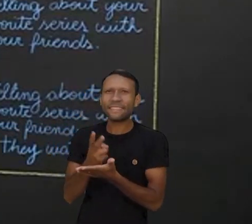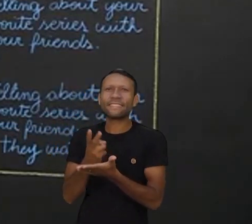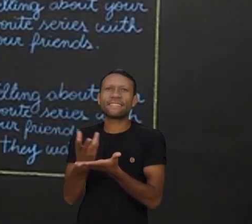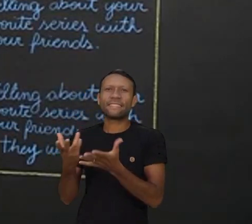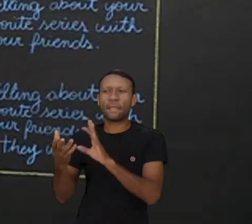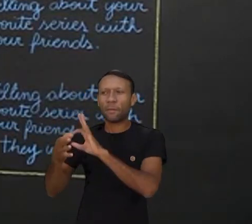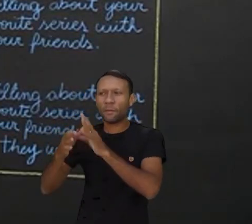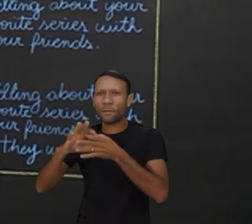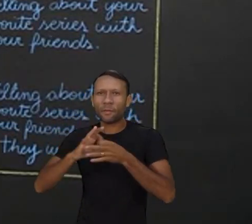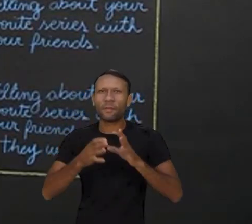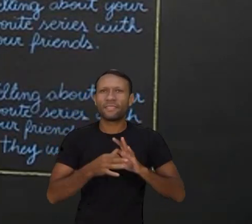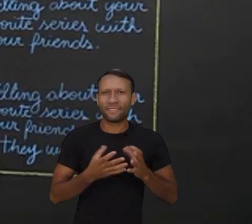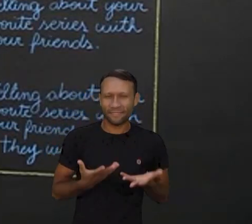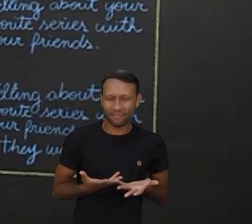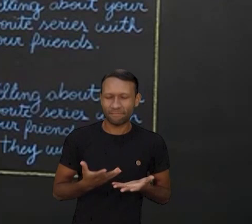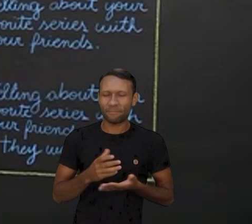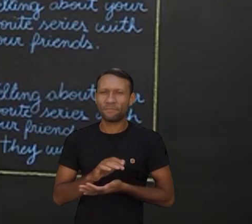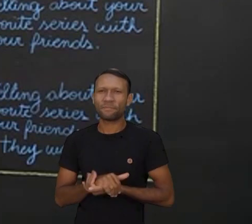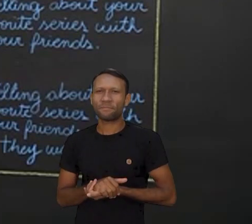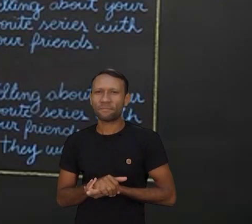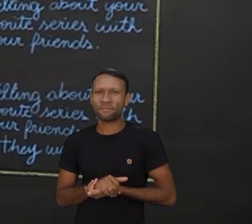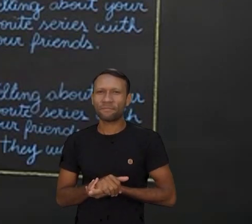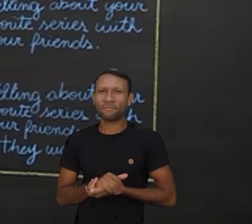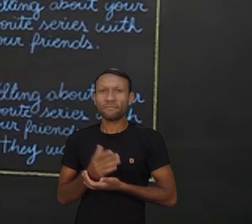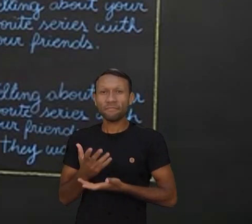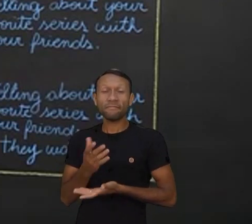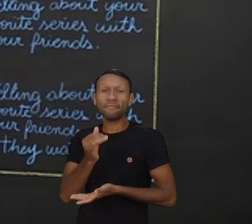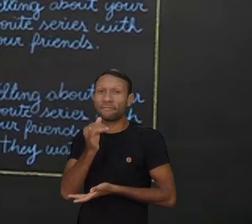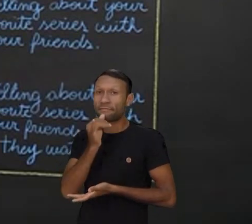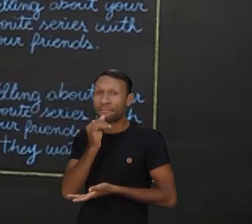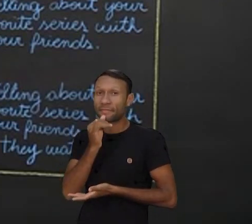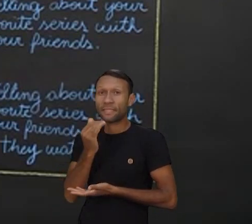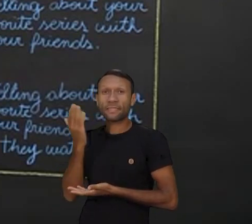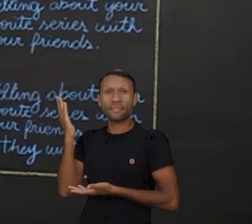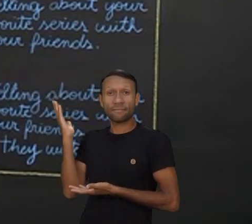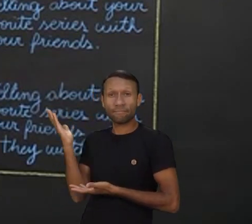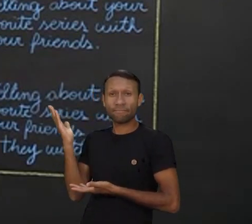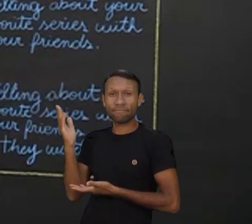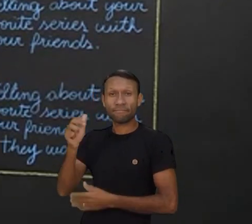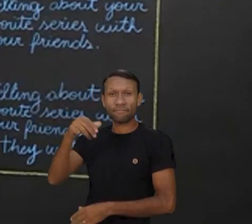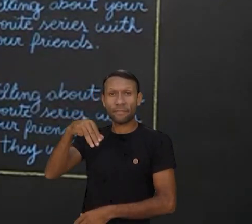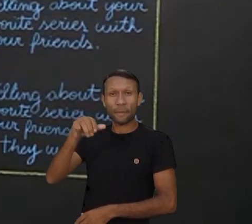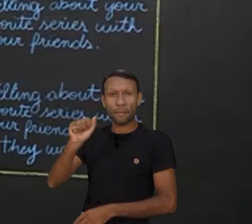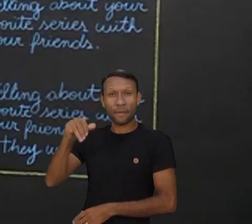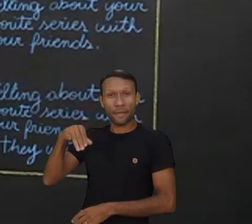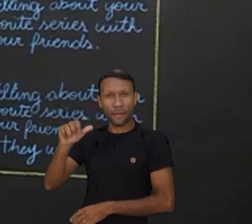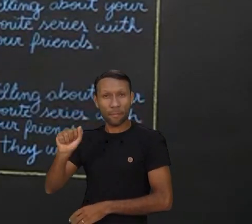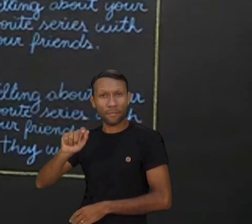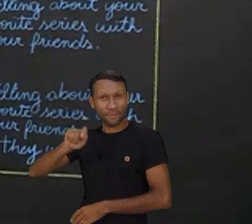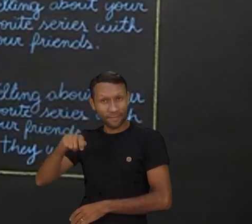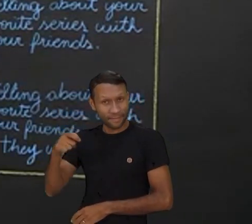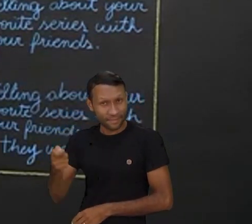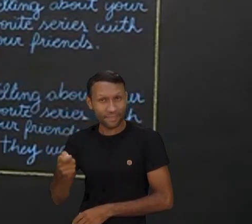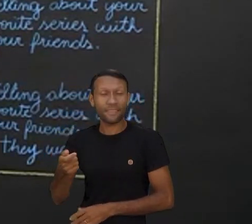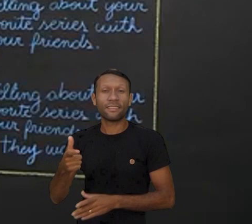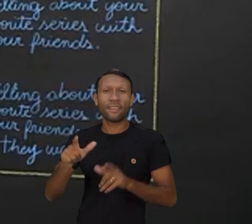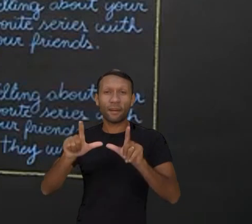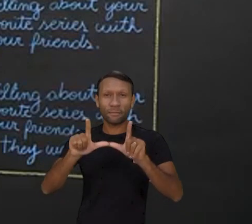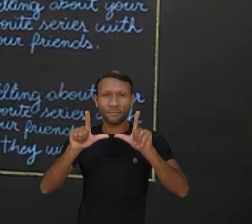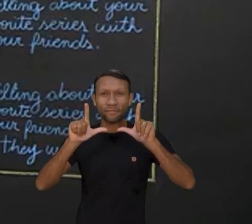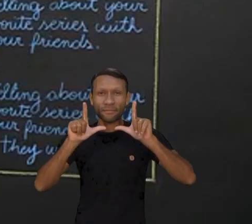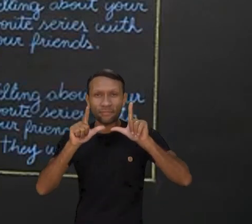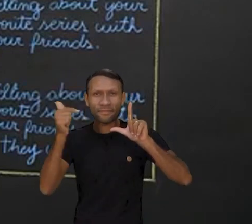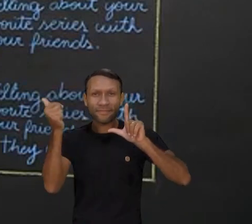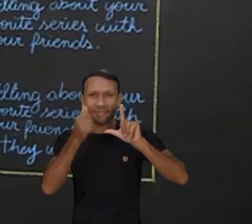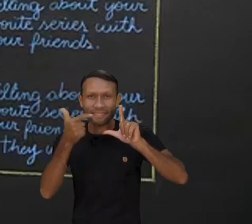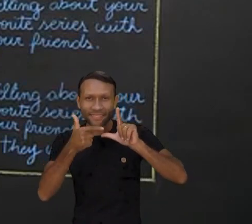com a realidade que nos é apresentada. Um desses exemplos é o meme. O meme é justamente a